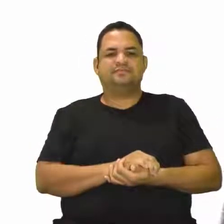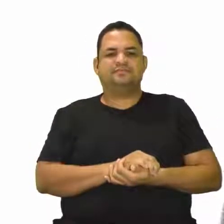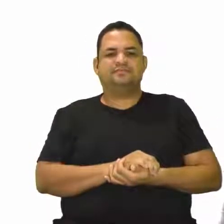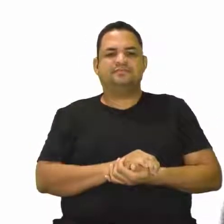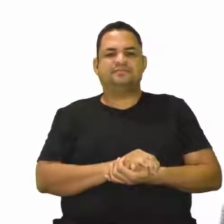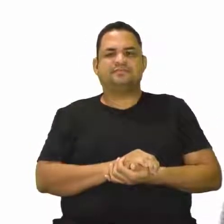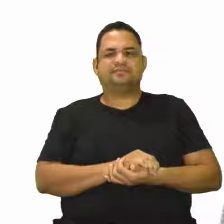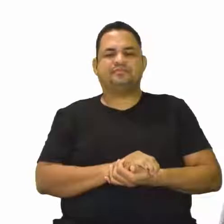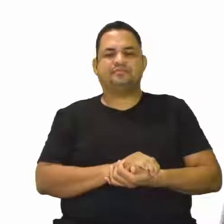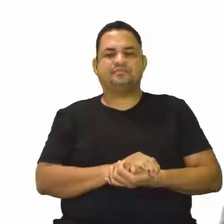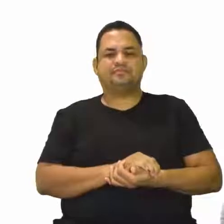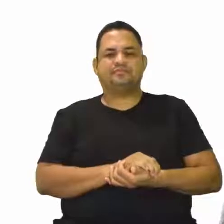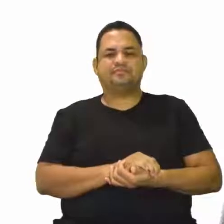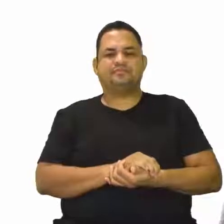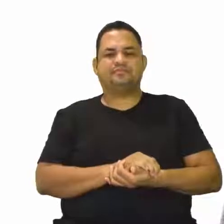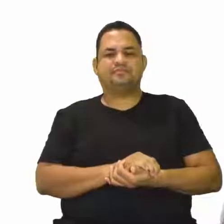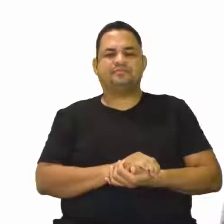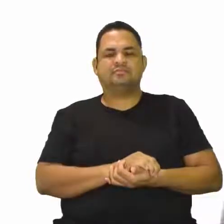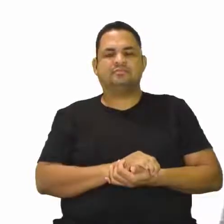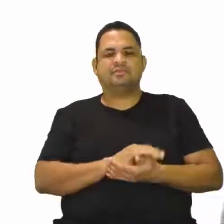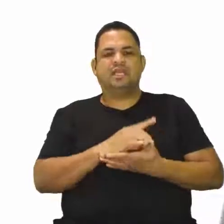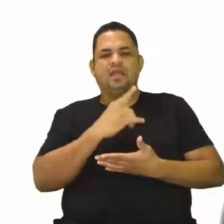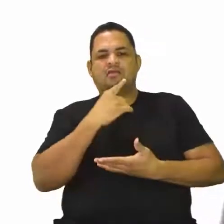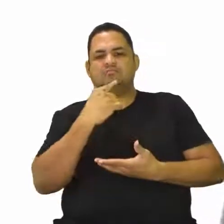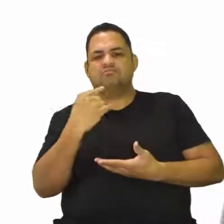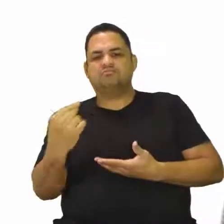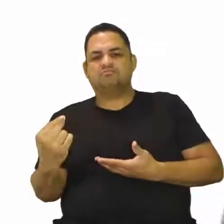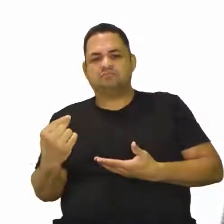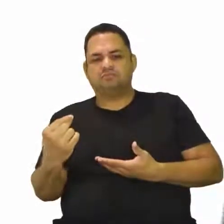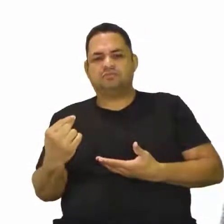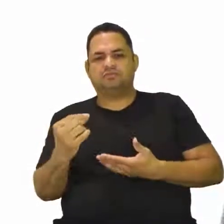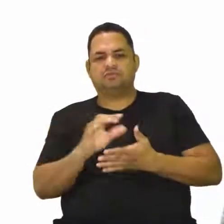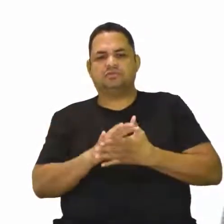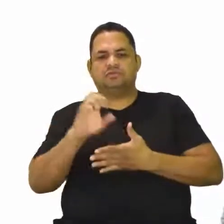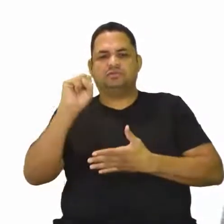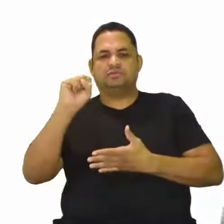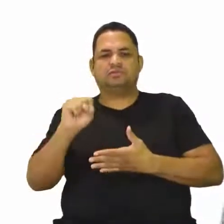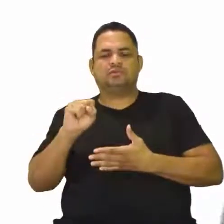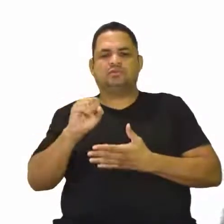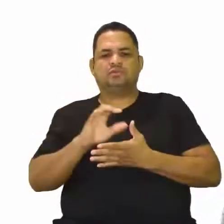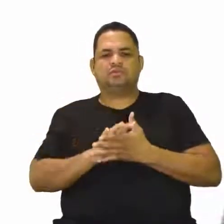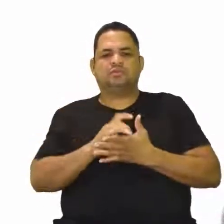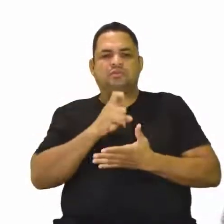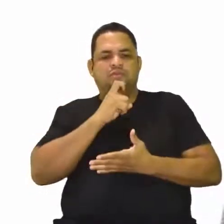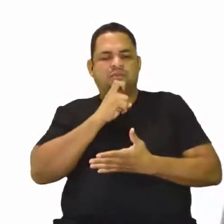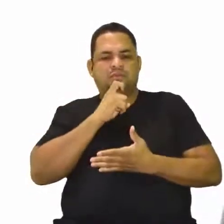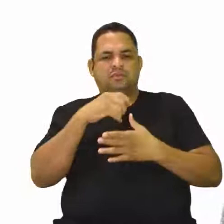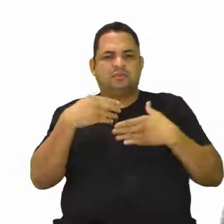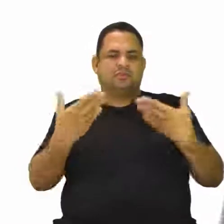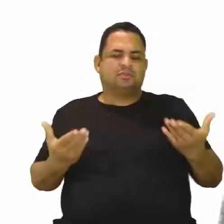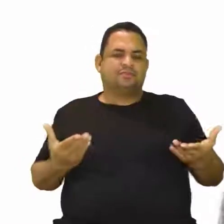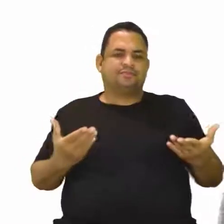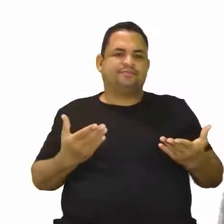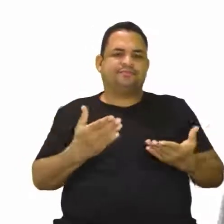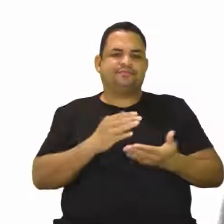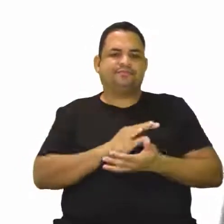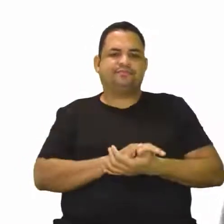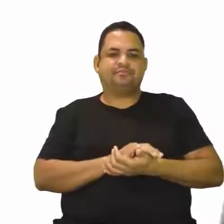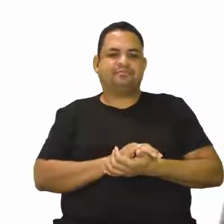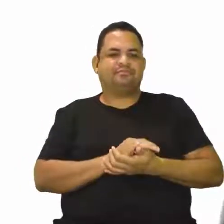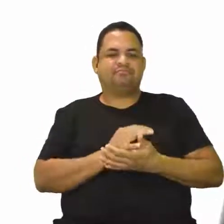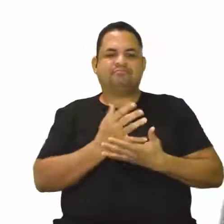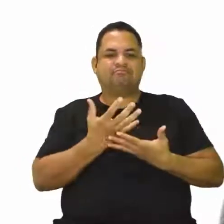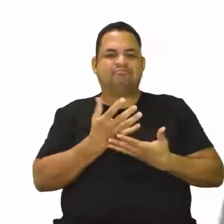cara acaba se refugiando para o sul muito mais gelado pelo amor de Deus ninguém